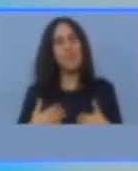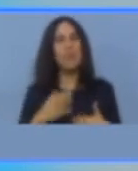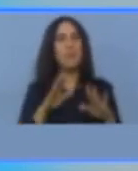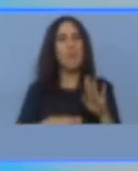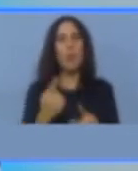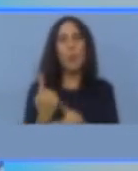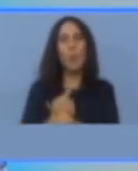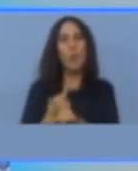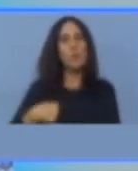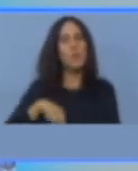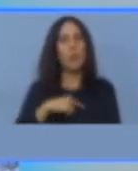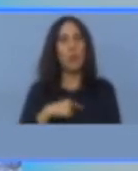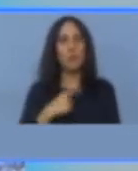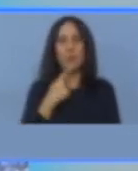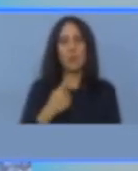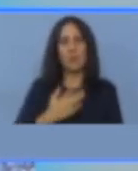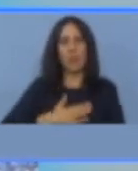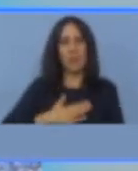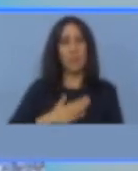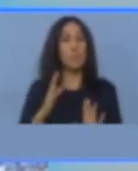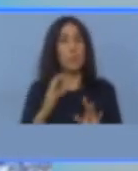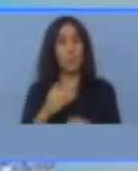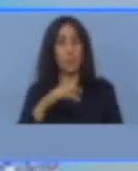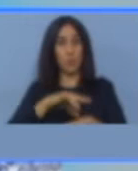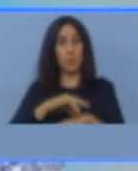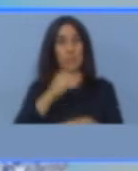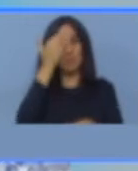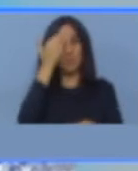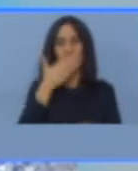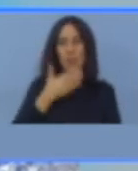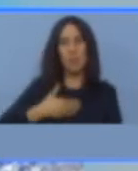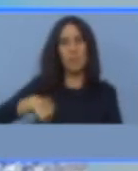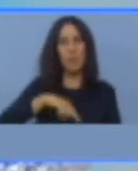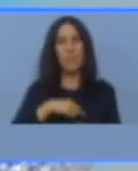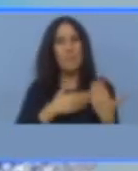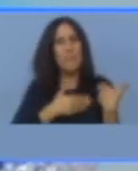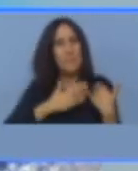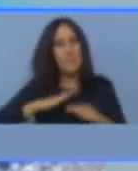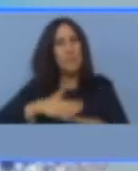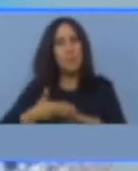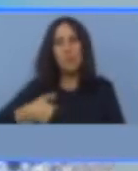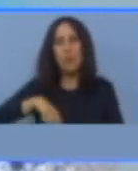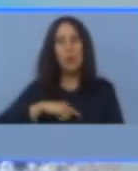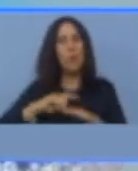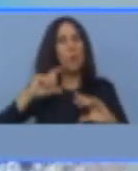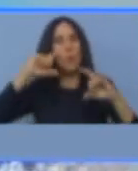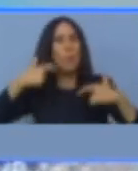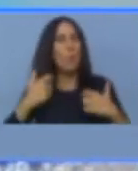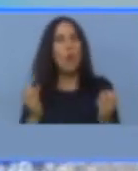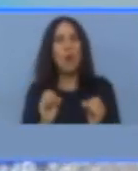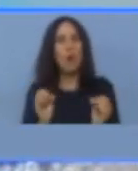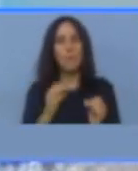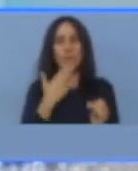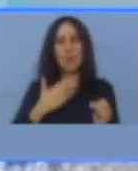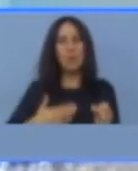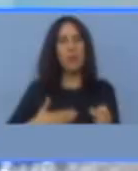as coisas, porque a doença mental representa para nós, muitas vezes, um peso de algo, é algo que nós não controlamos, é algo que tem aqui um